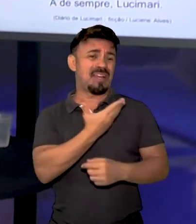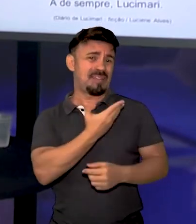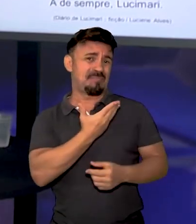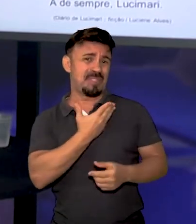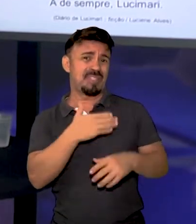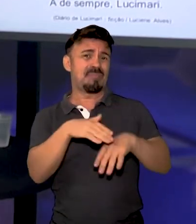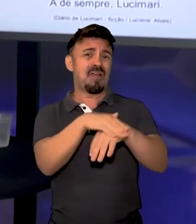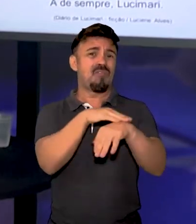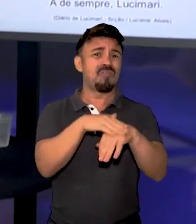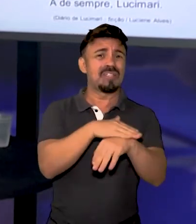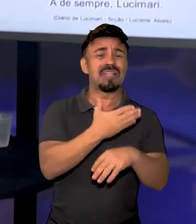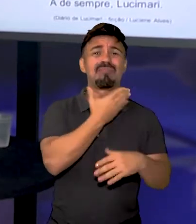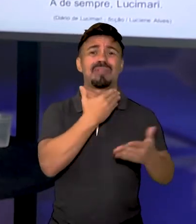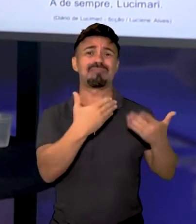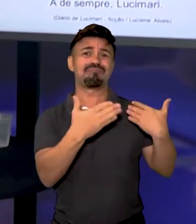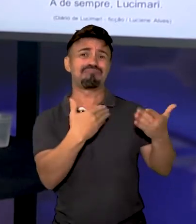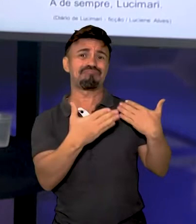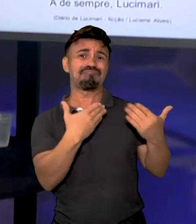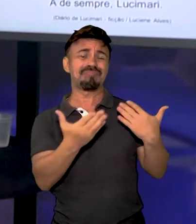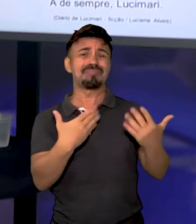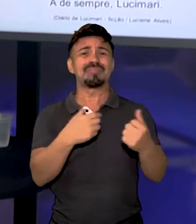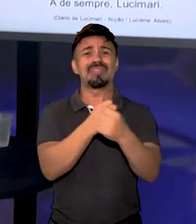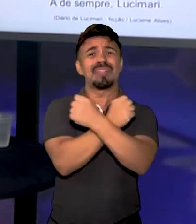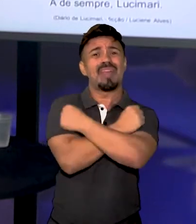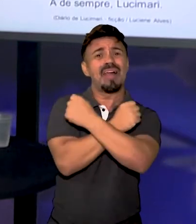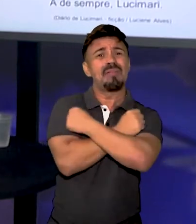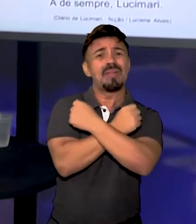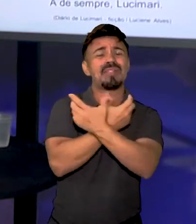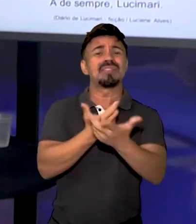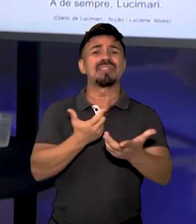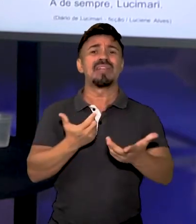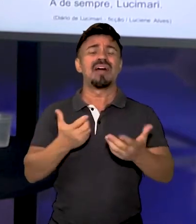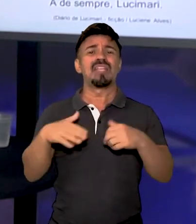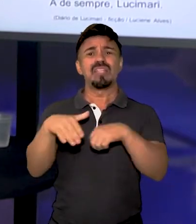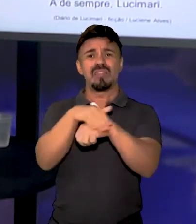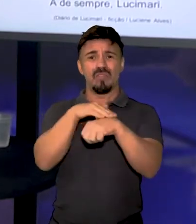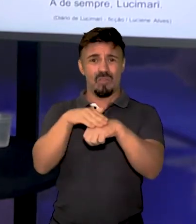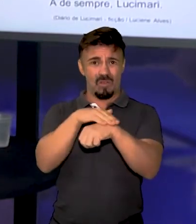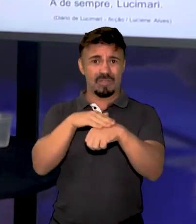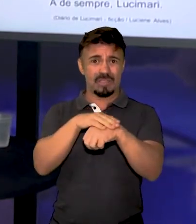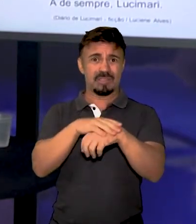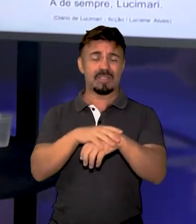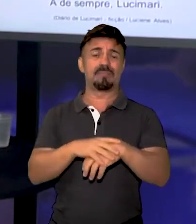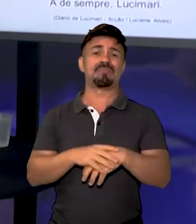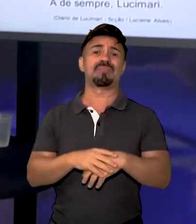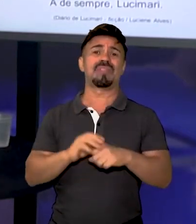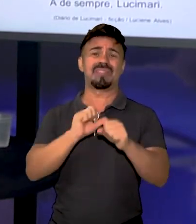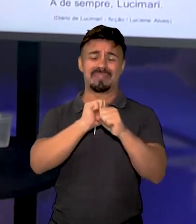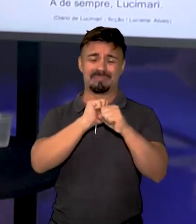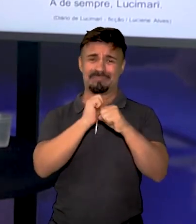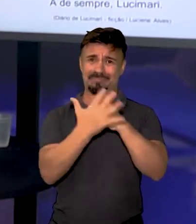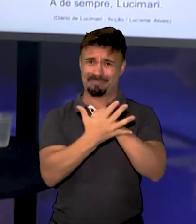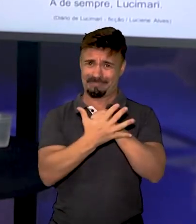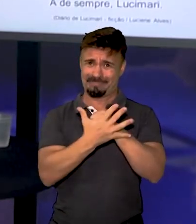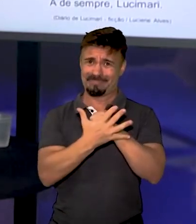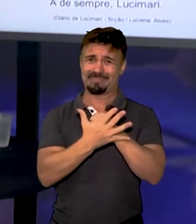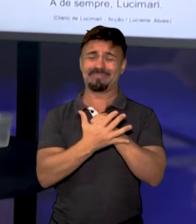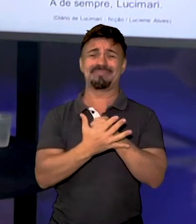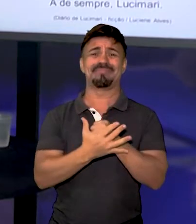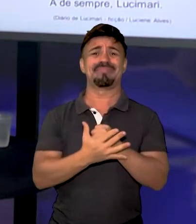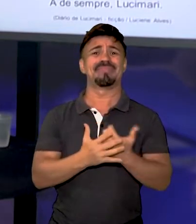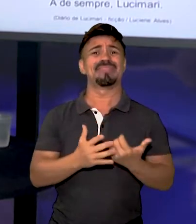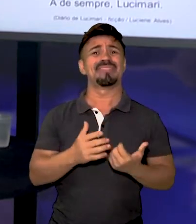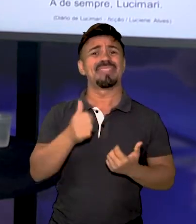com as amigas, de justamente abraçar e de conversar. Nessa pandemia, ela achou por